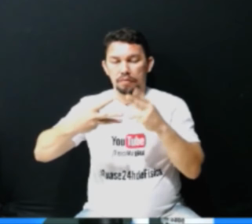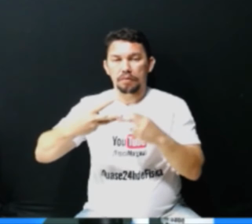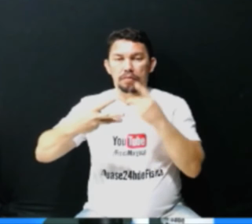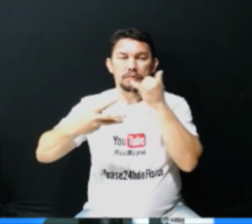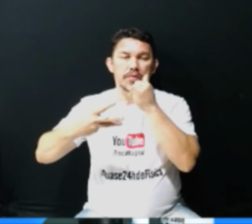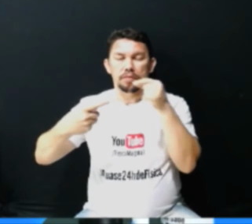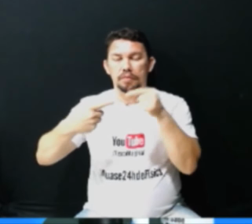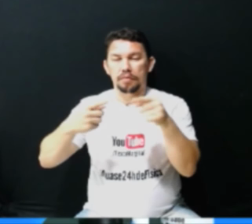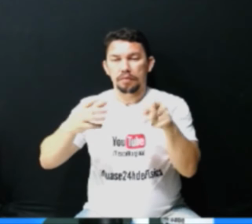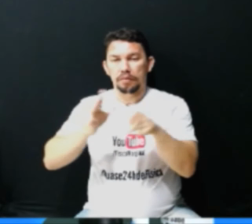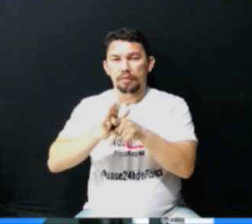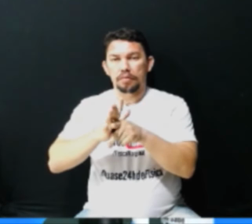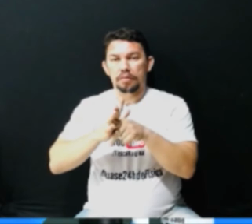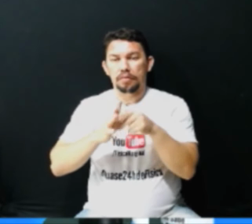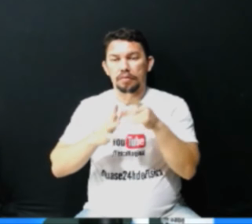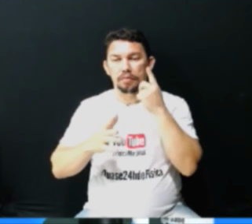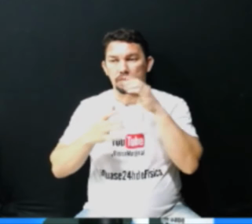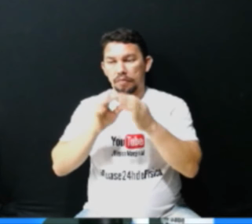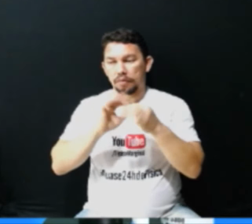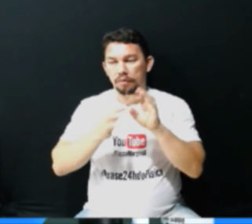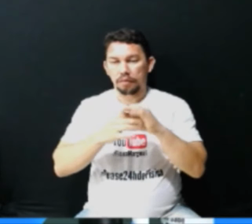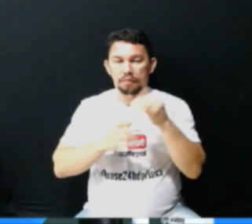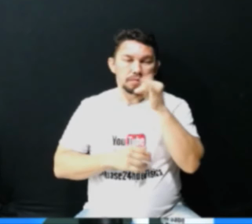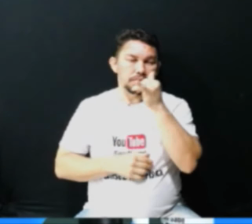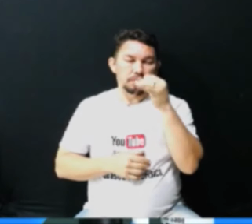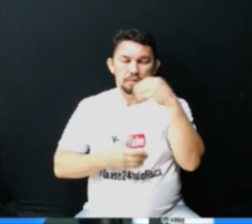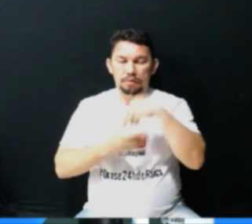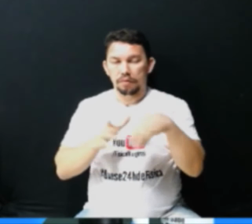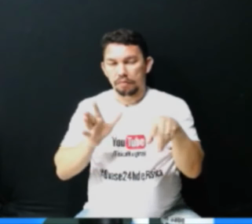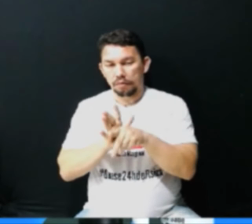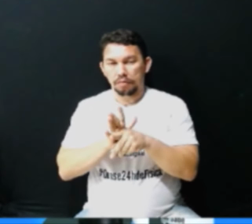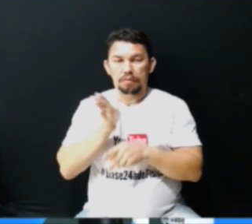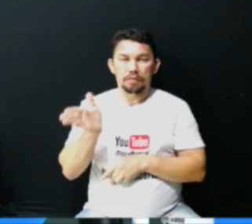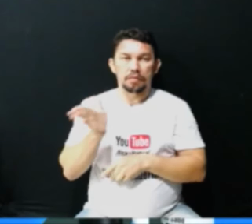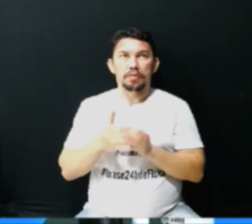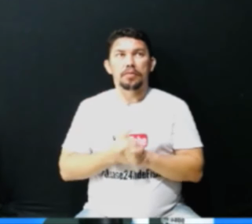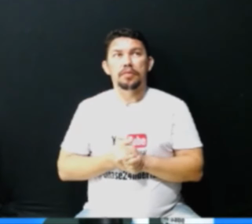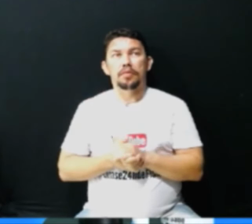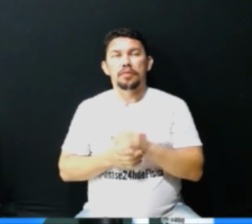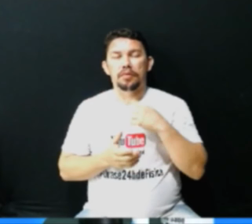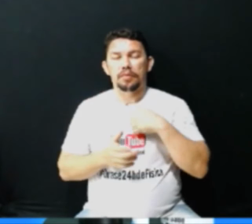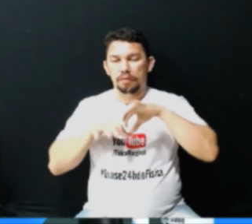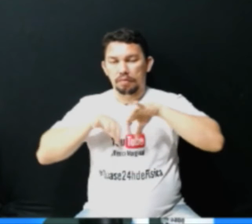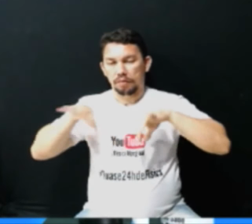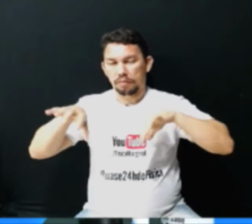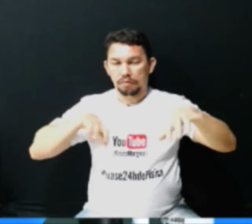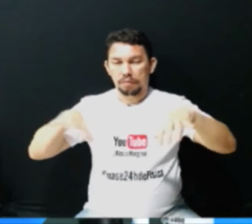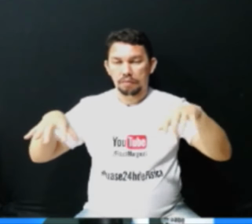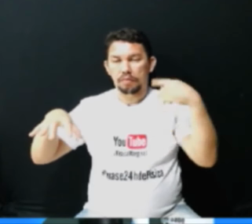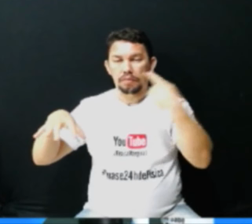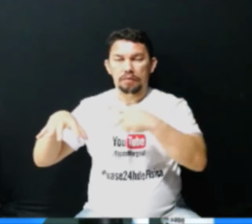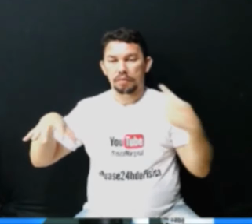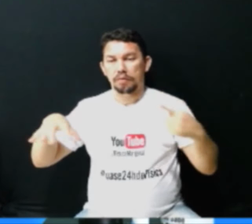corrente elétrica total do circuito, quando chega aqui, neste nó, ela está se dividindo, passando para as 3 lâmpadas. E está